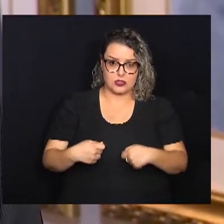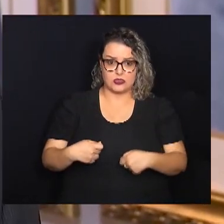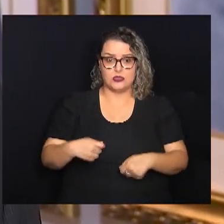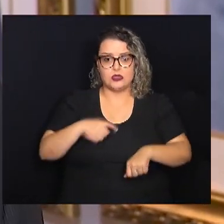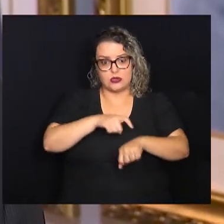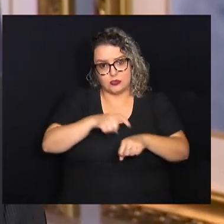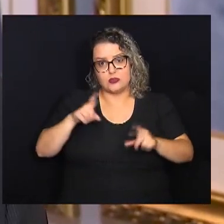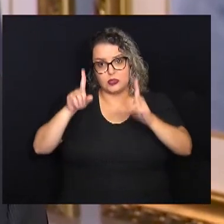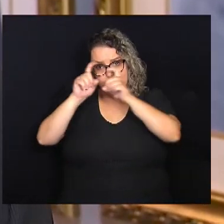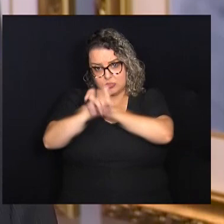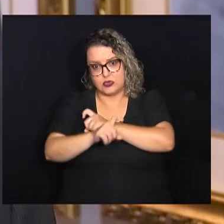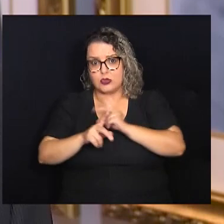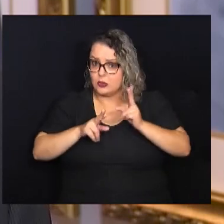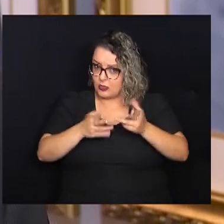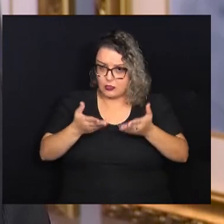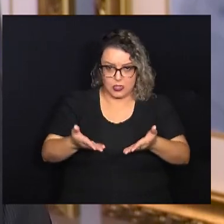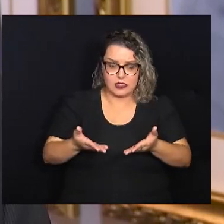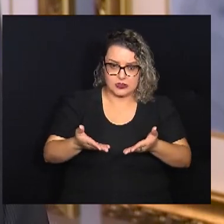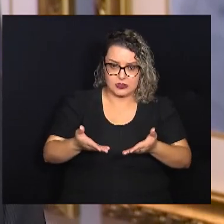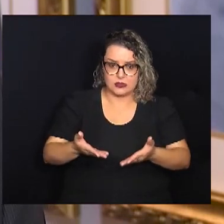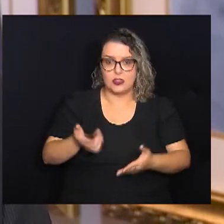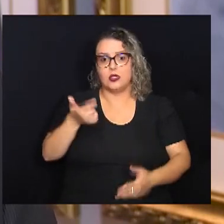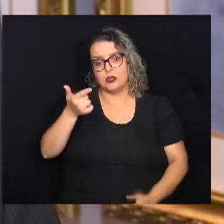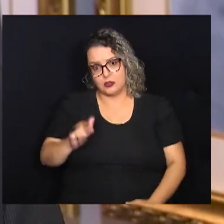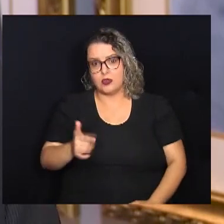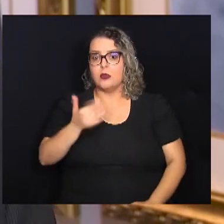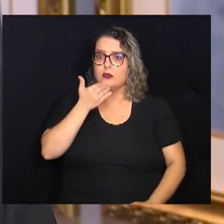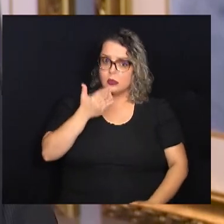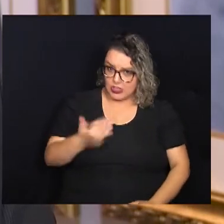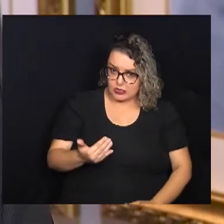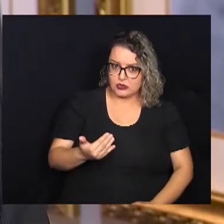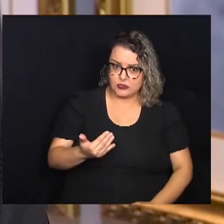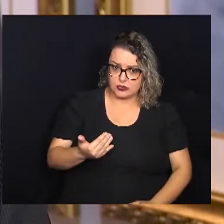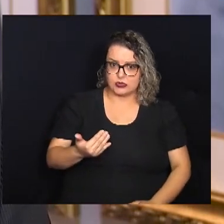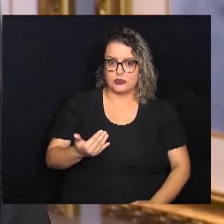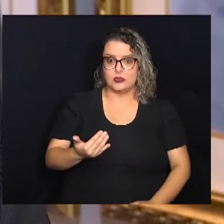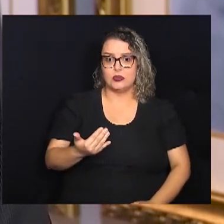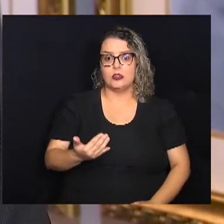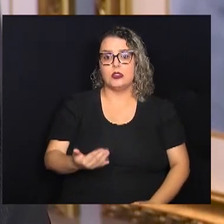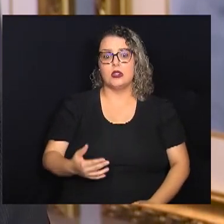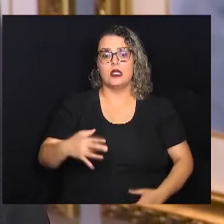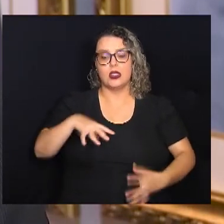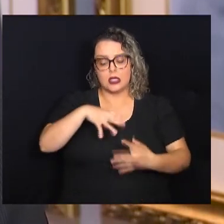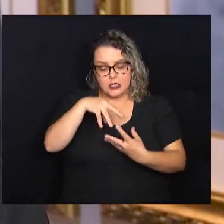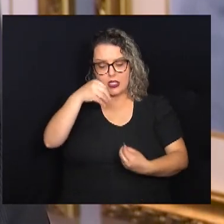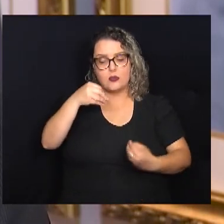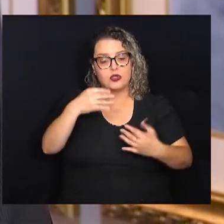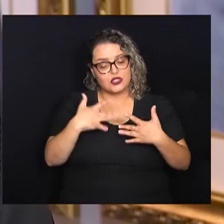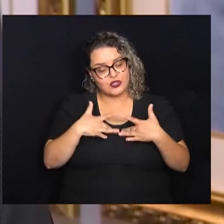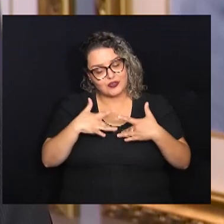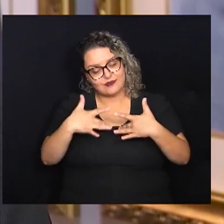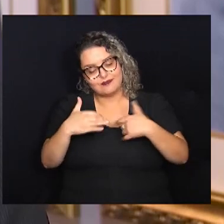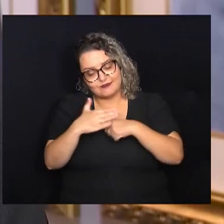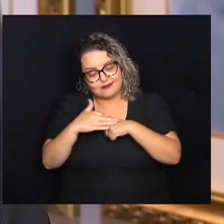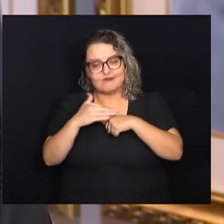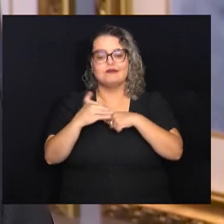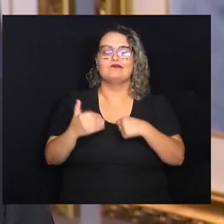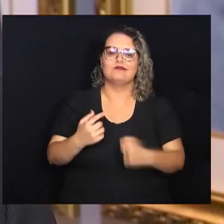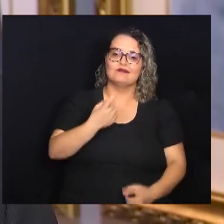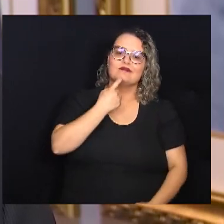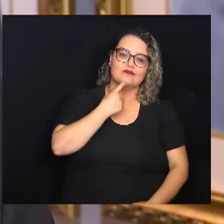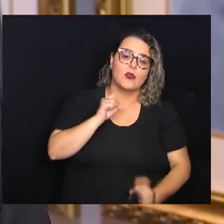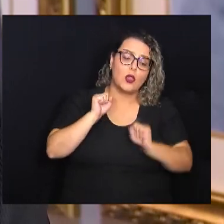de dificuldades como esse. Então, mais uma vez eu solicito, apelando a esse espírito de generosidade do campineiro, que aquele